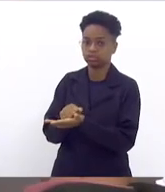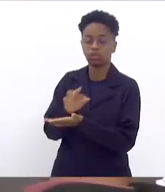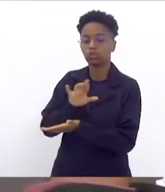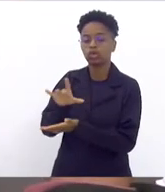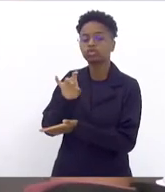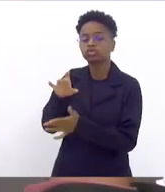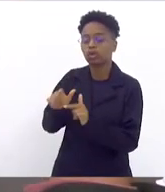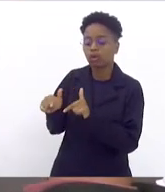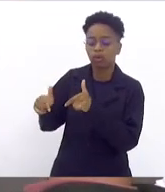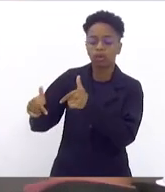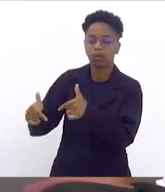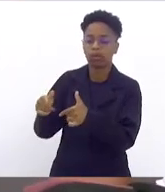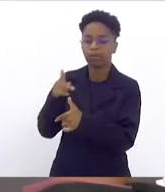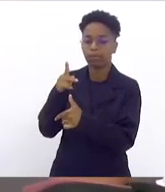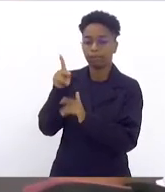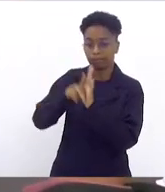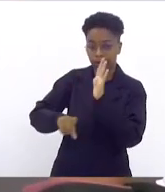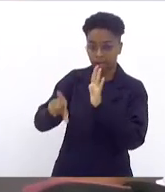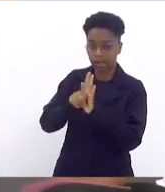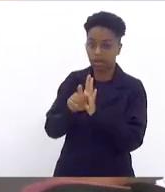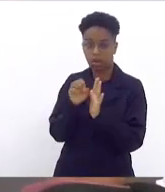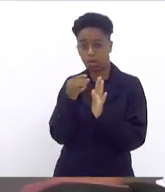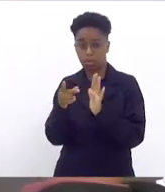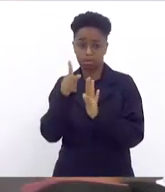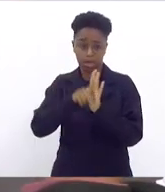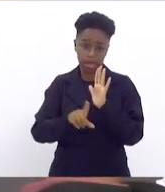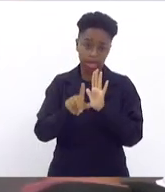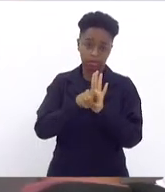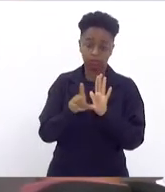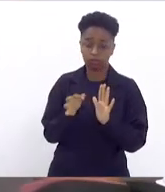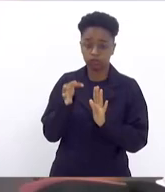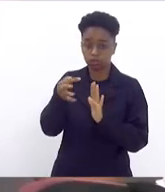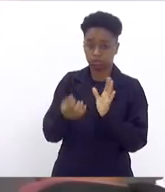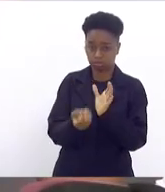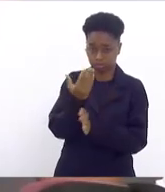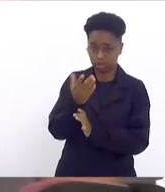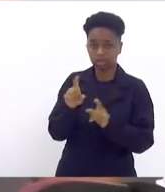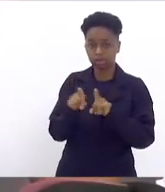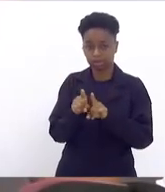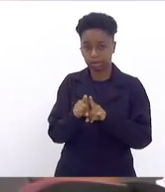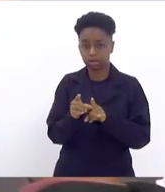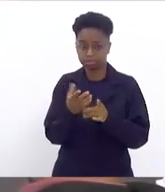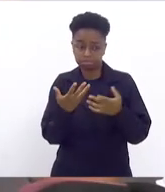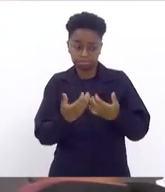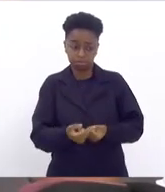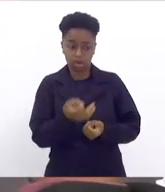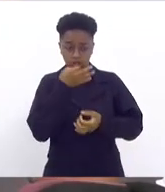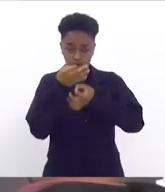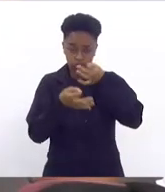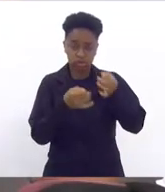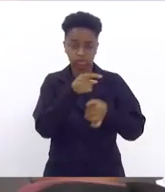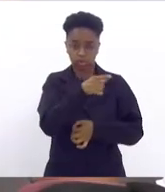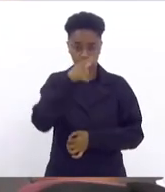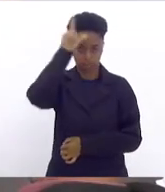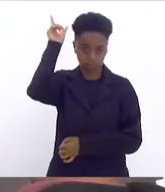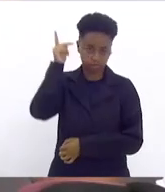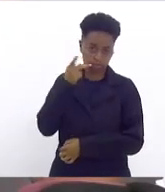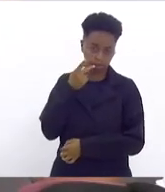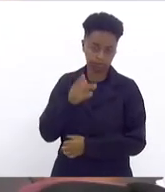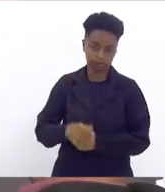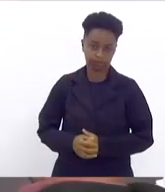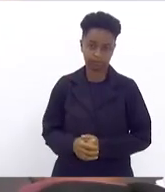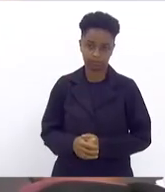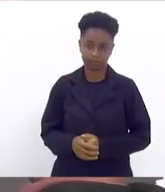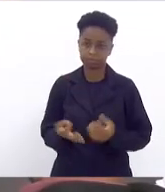iniciativa dos PLs ou do PL que a gente vai apresentar, já acatando aí também a sugestão do deputado Luiz Paulo. Perfeito.